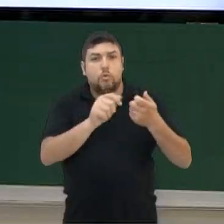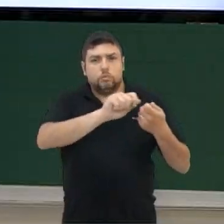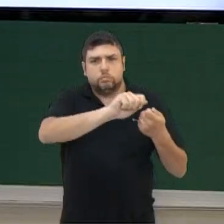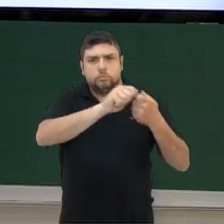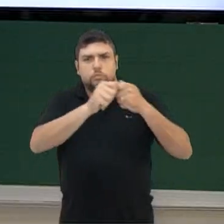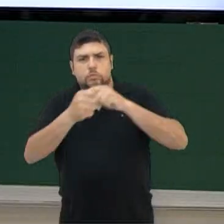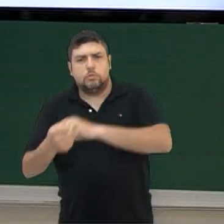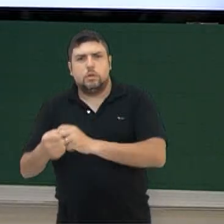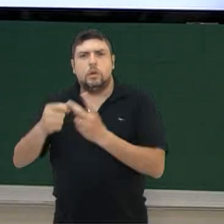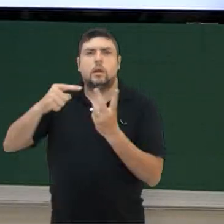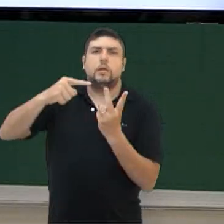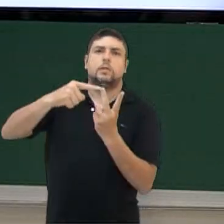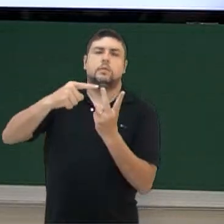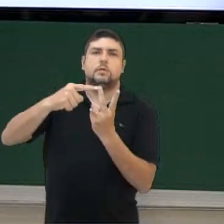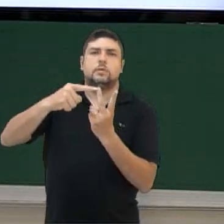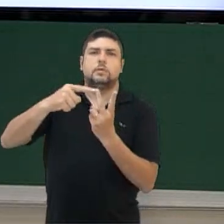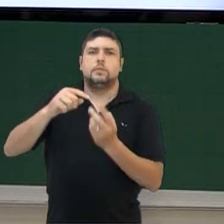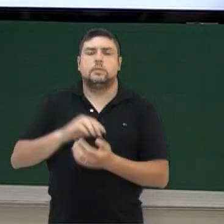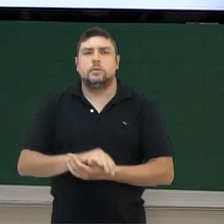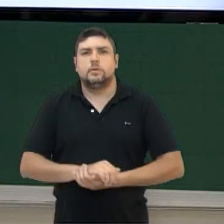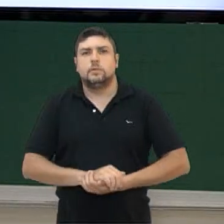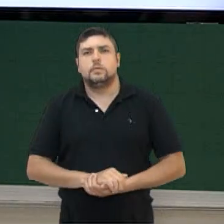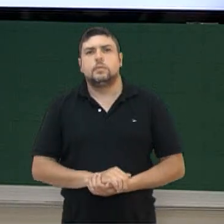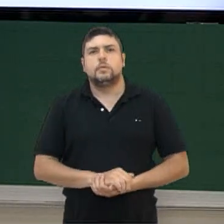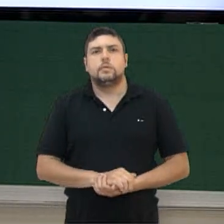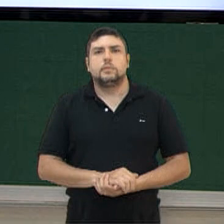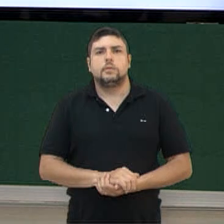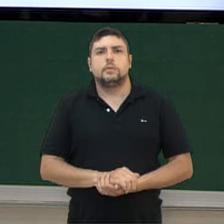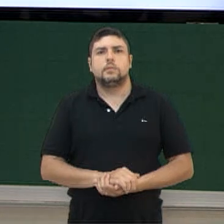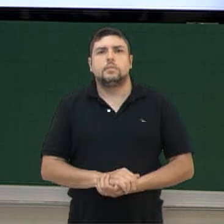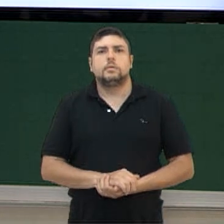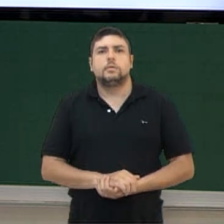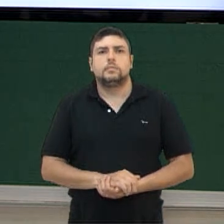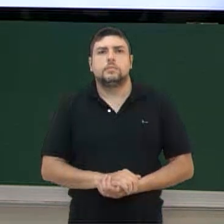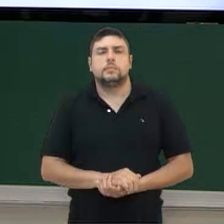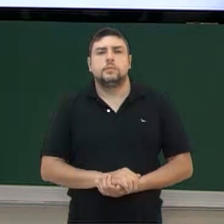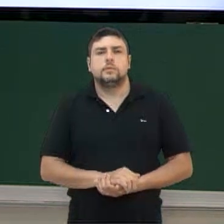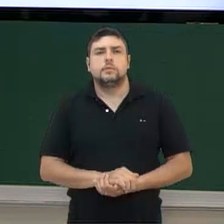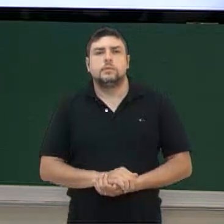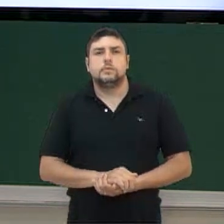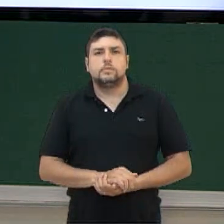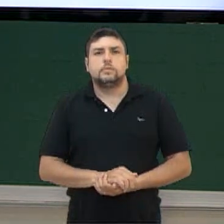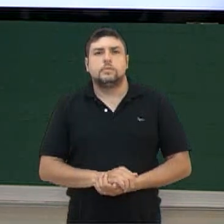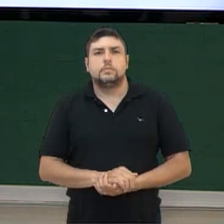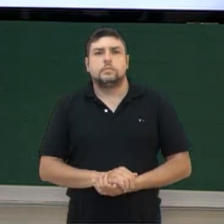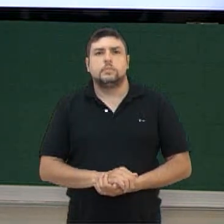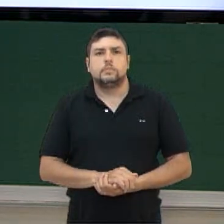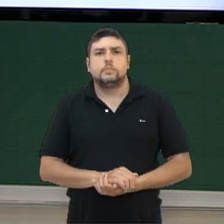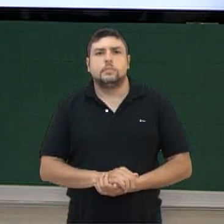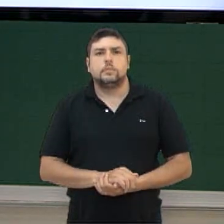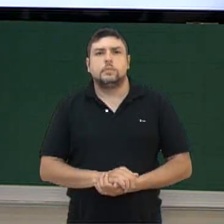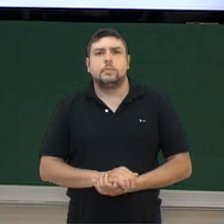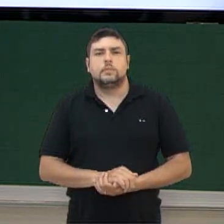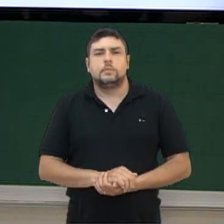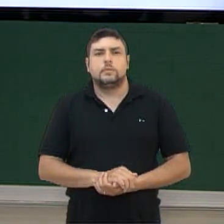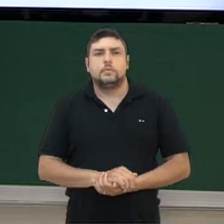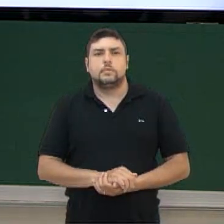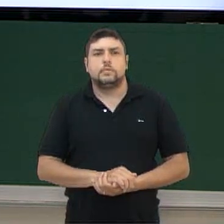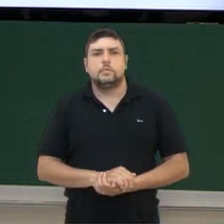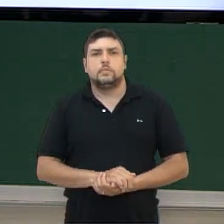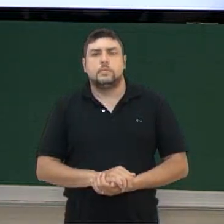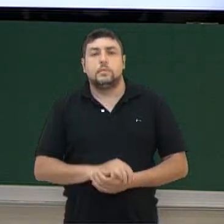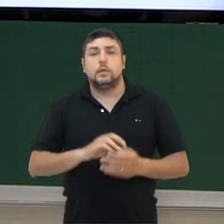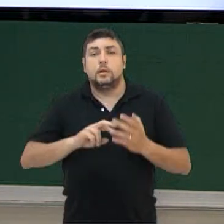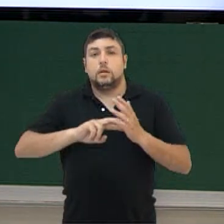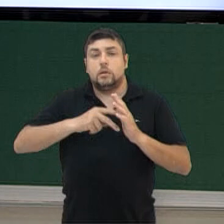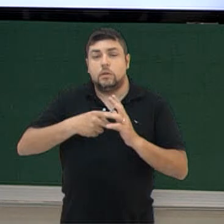O número que está embaixo vira índice, o número que está em cima vira expoente do radicando. Então, 8 elevado a meio é a mesma coisa que raiz